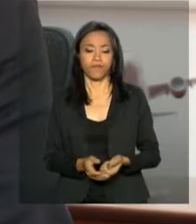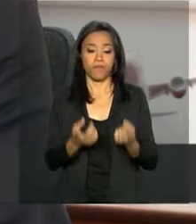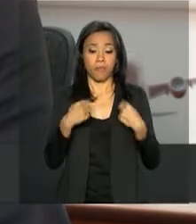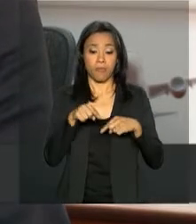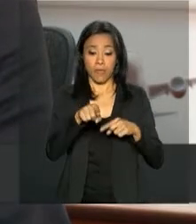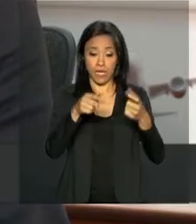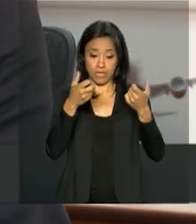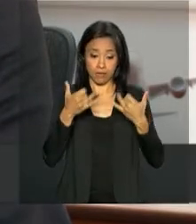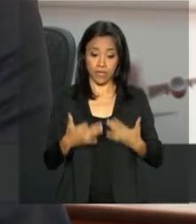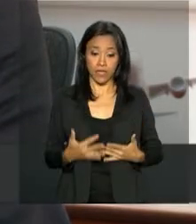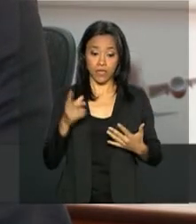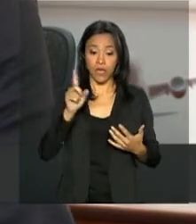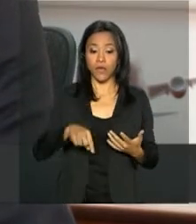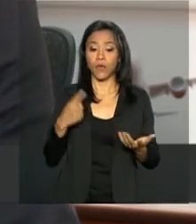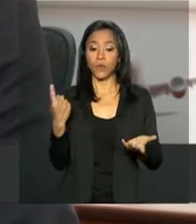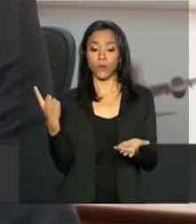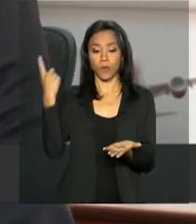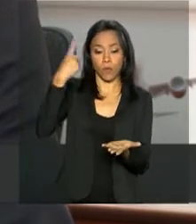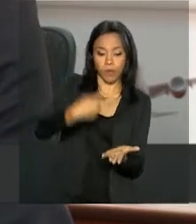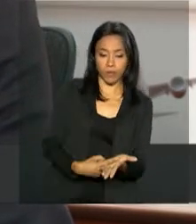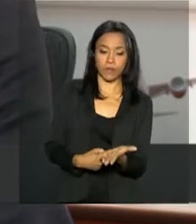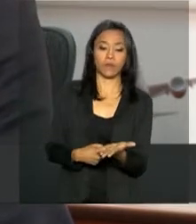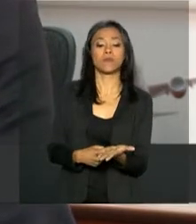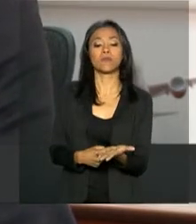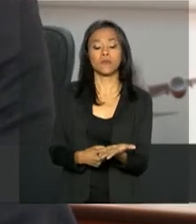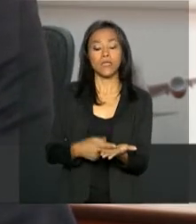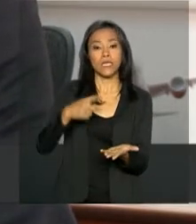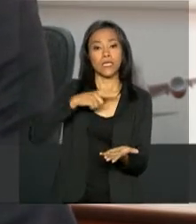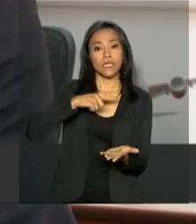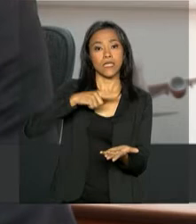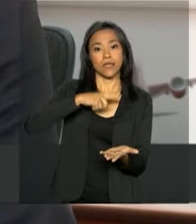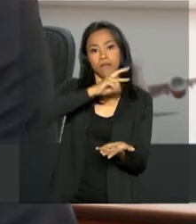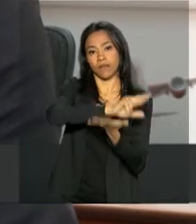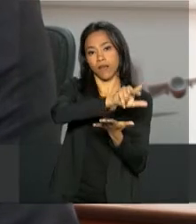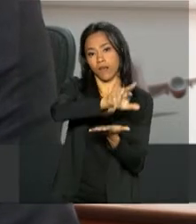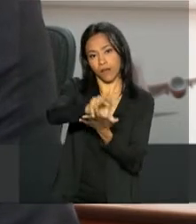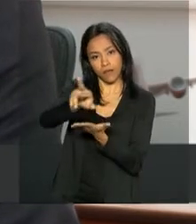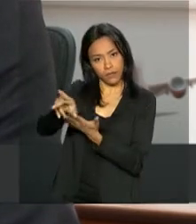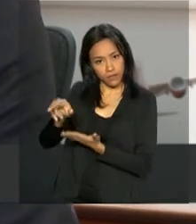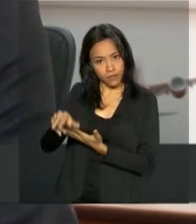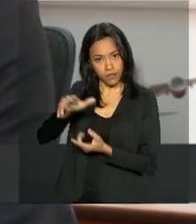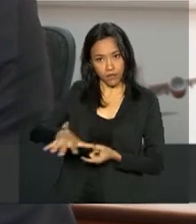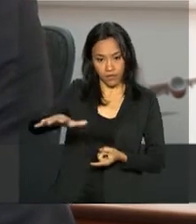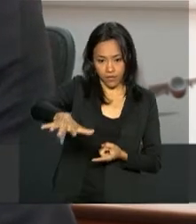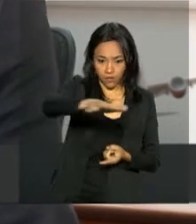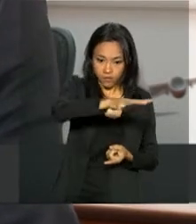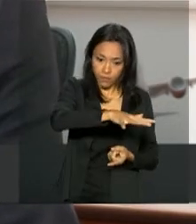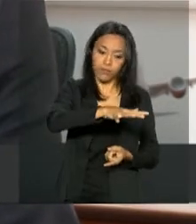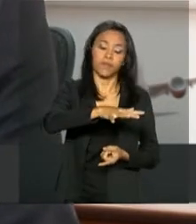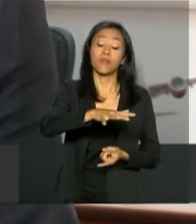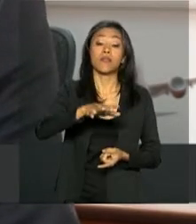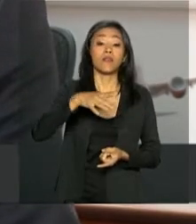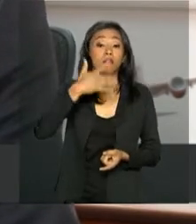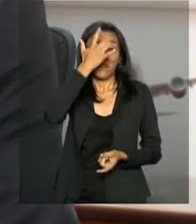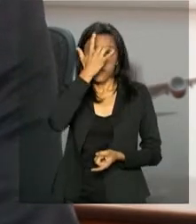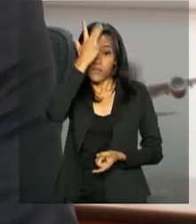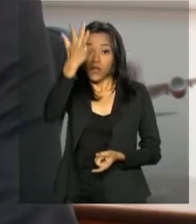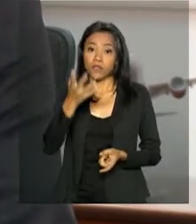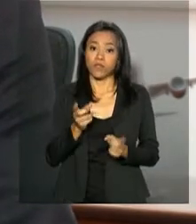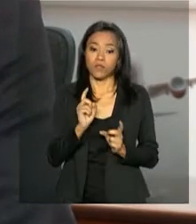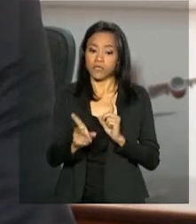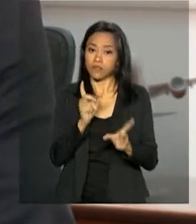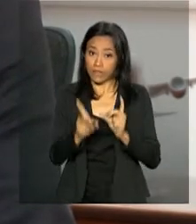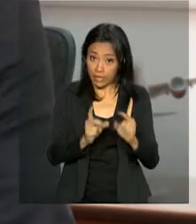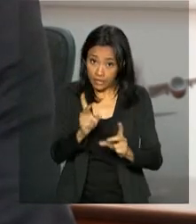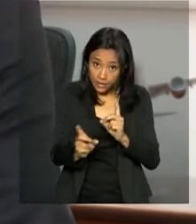que abrange mais áreas do que o acordo atual ele facilita o comércio ele